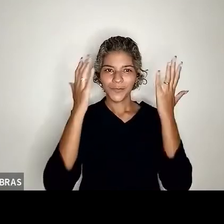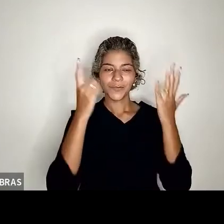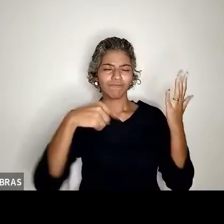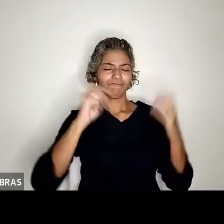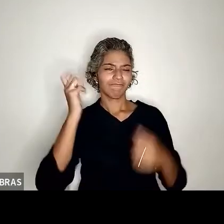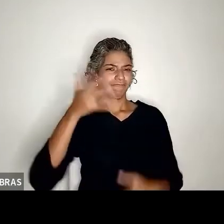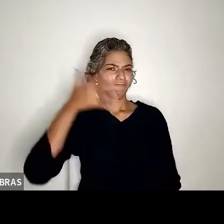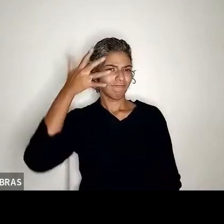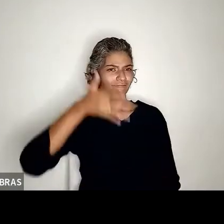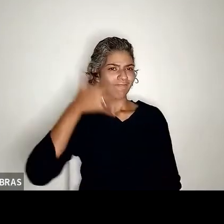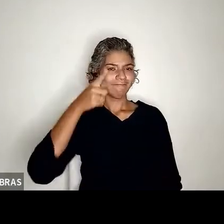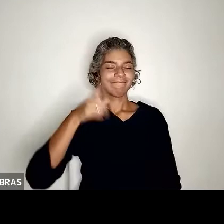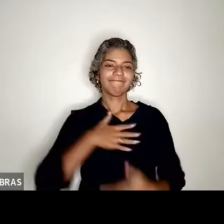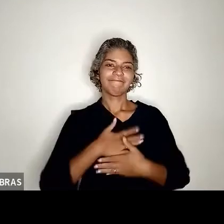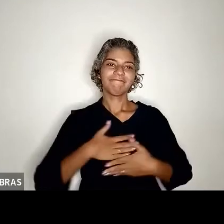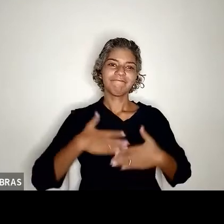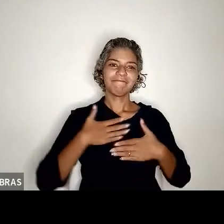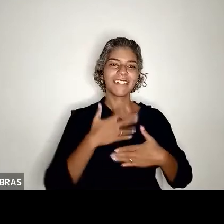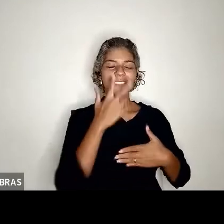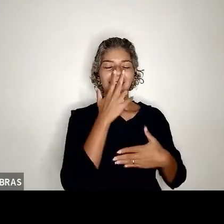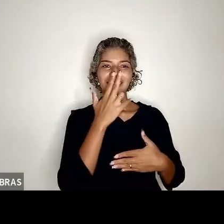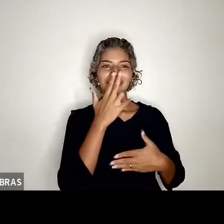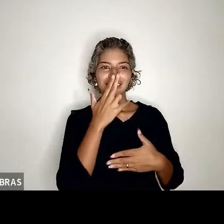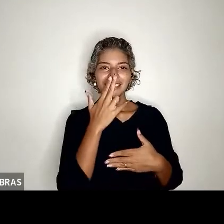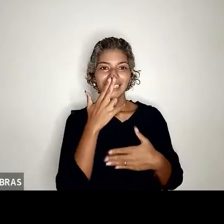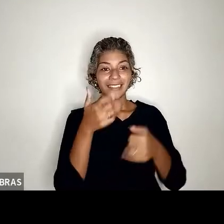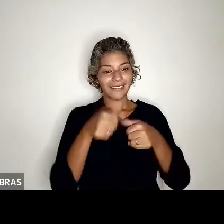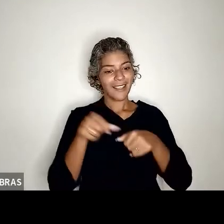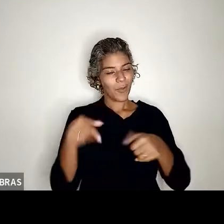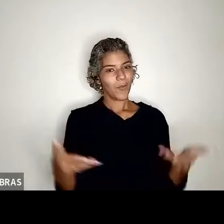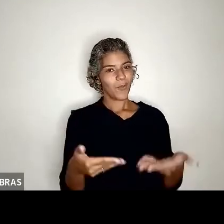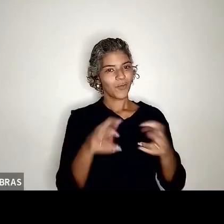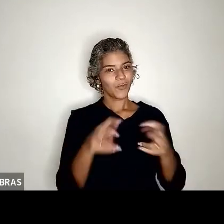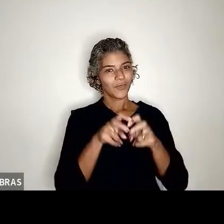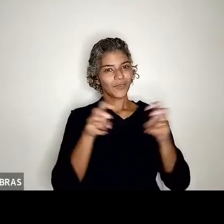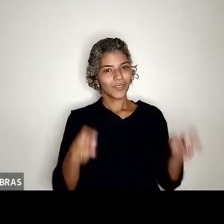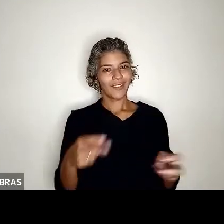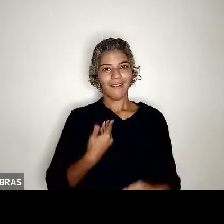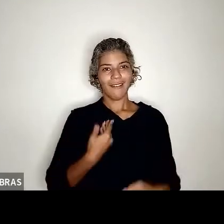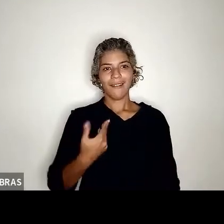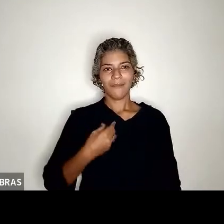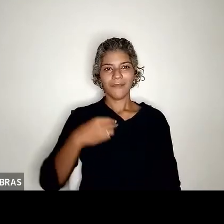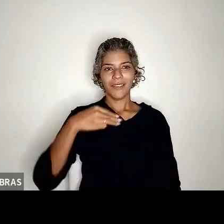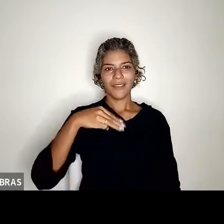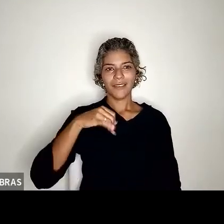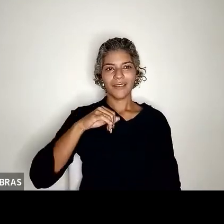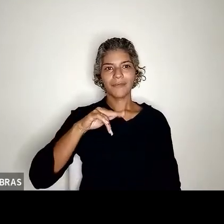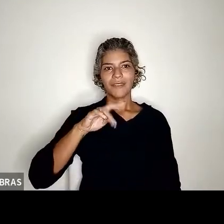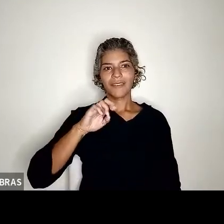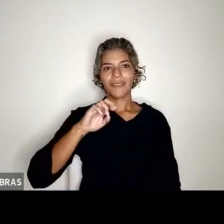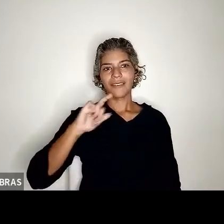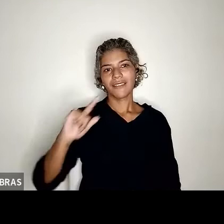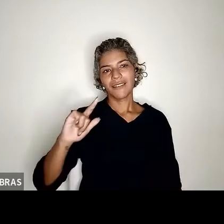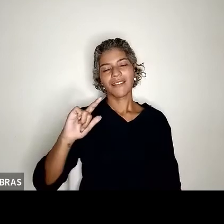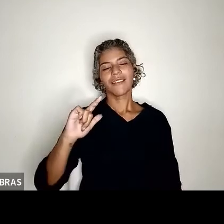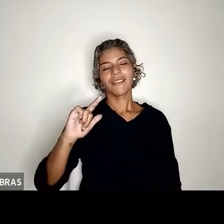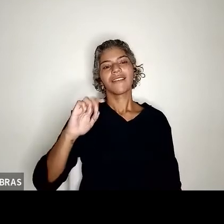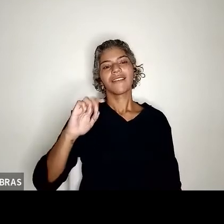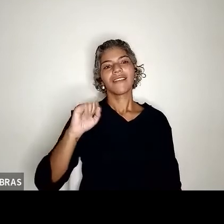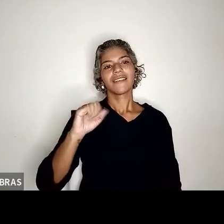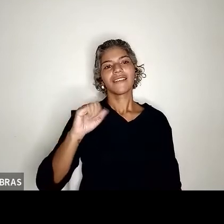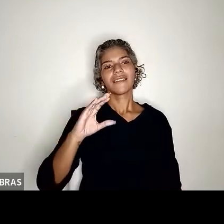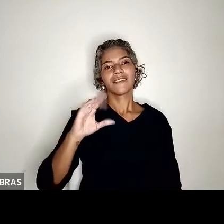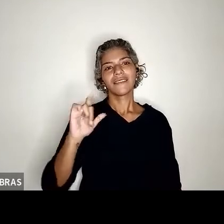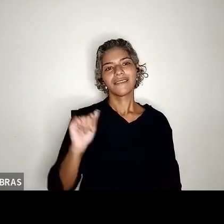grande dividir a mesa com a minha querida amiga Wescla, que aceitou esse convite, registrar essa presença